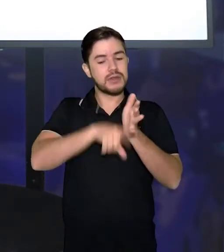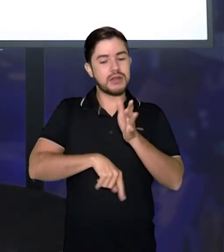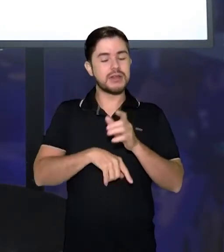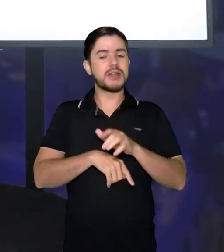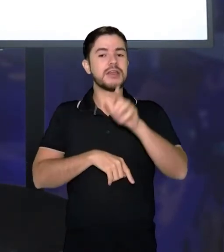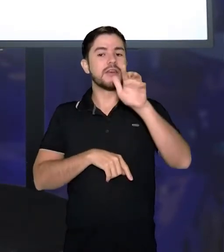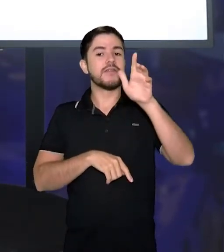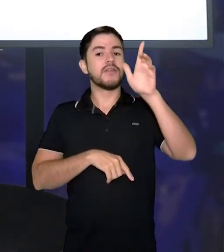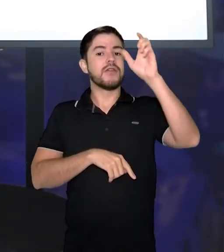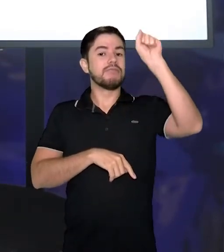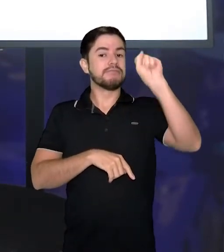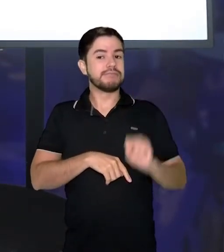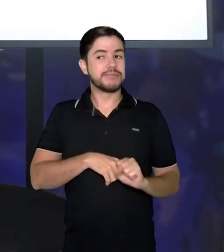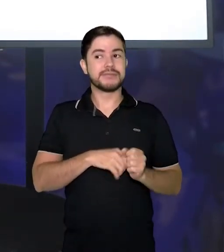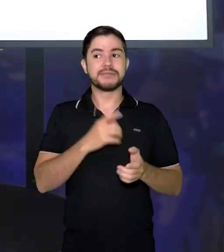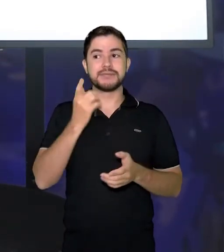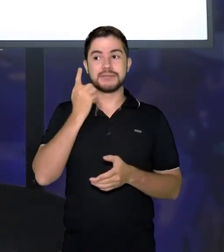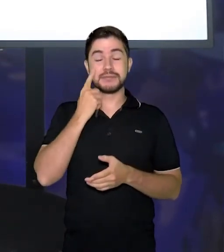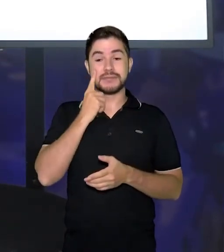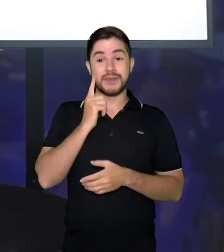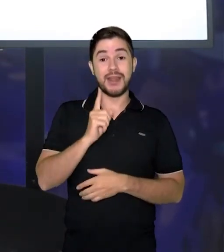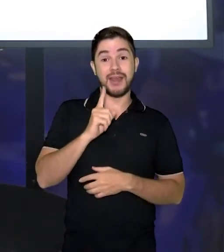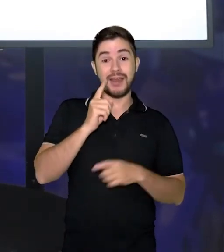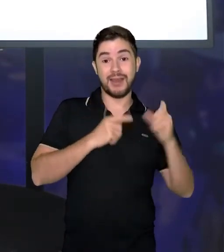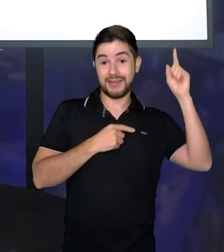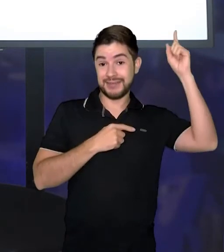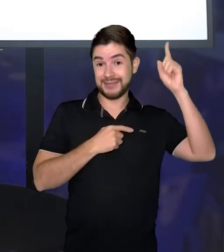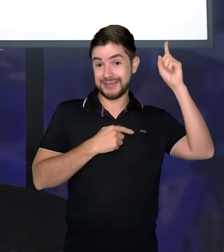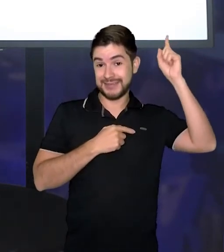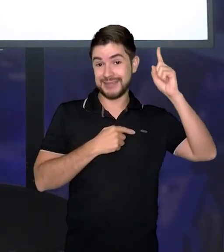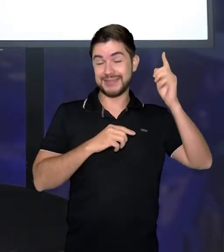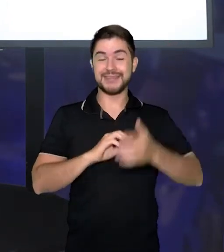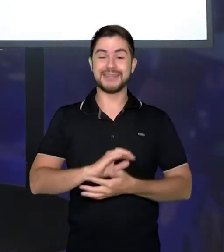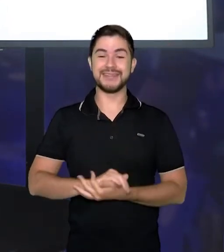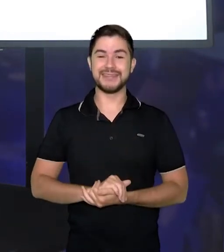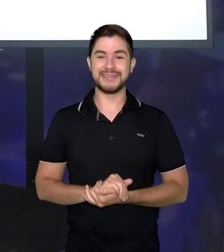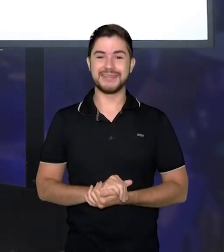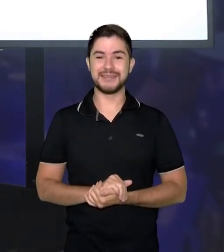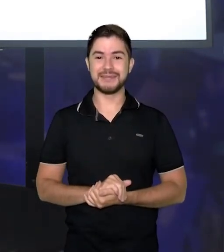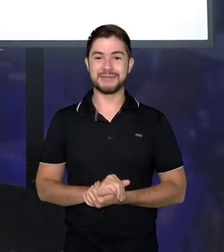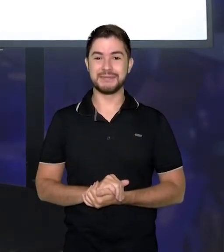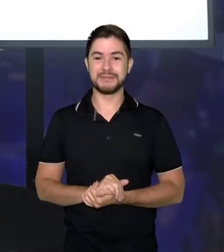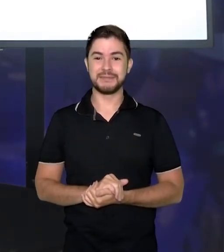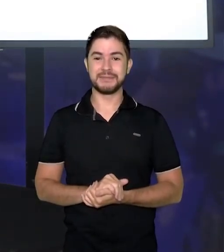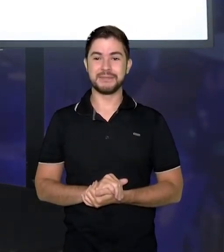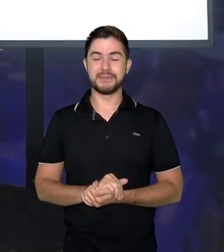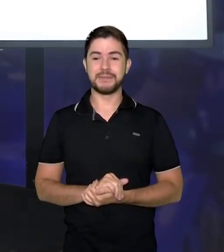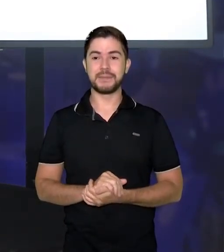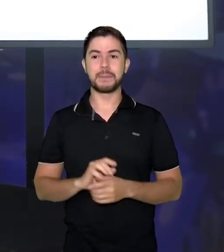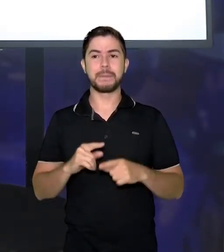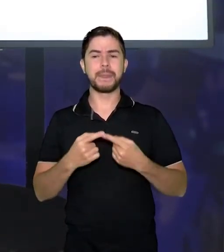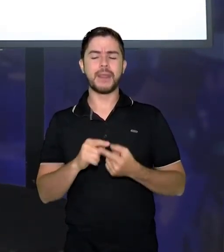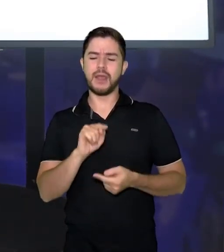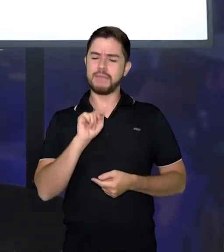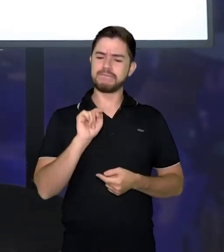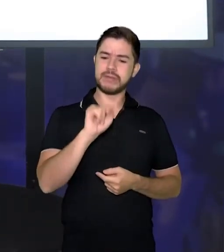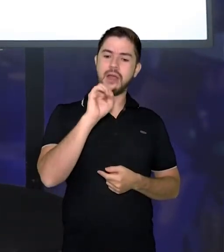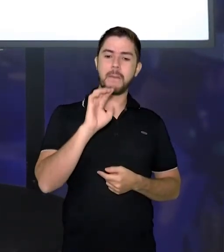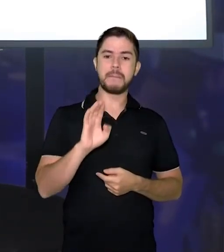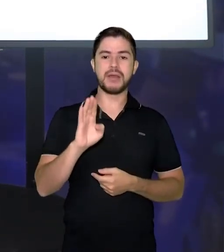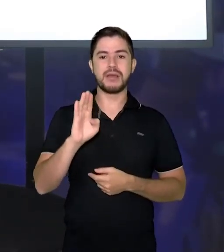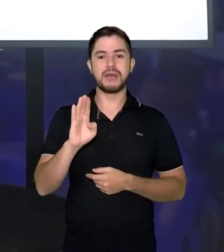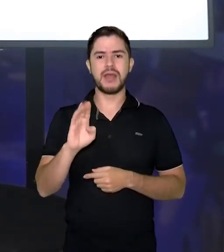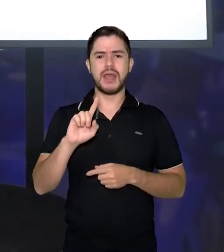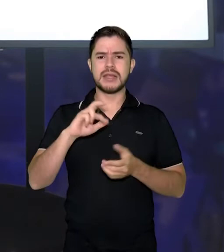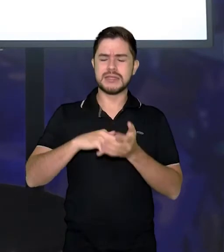esquerda. Então, onde fica o ponto A? Aqui, entre 0 e menos 1. Ponto B,